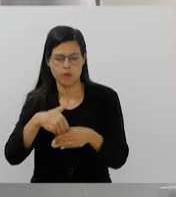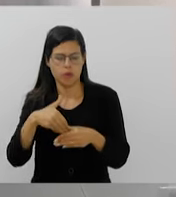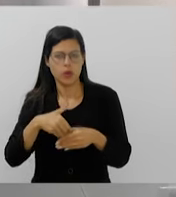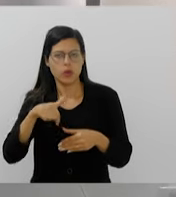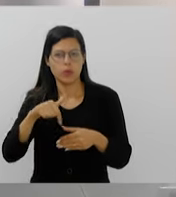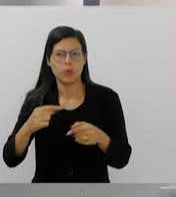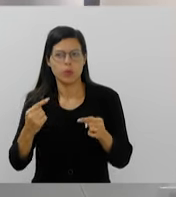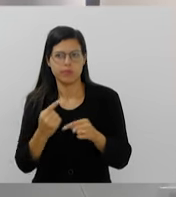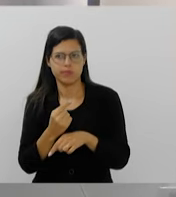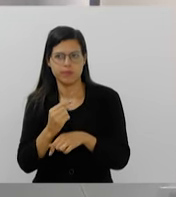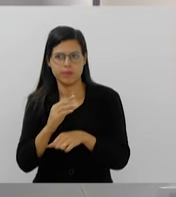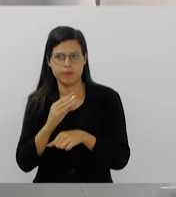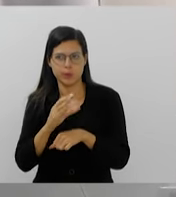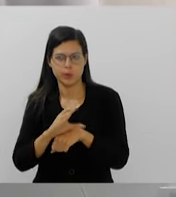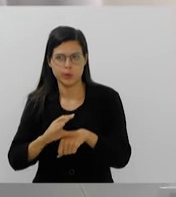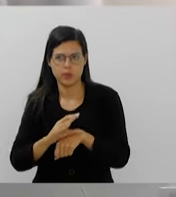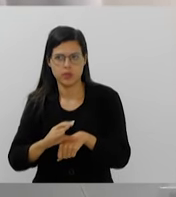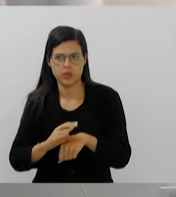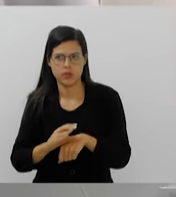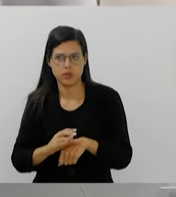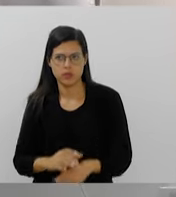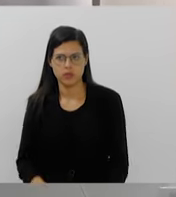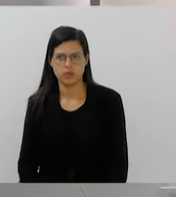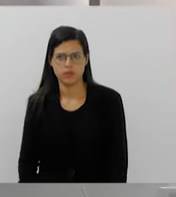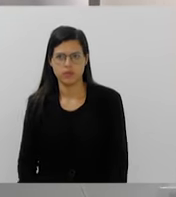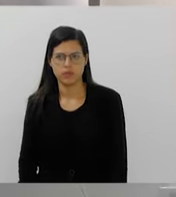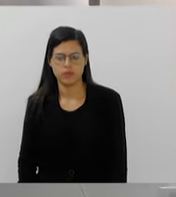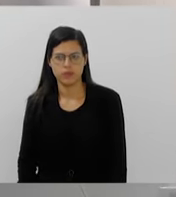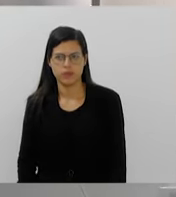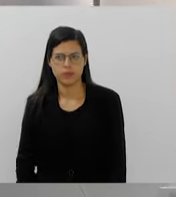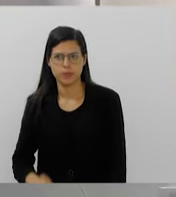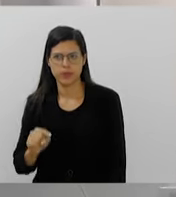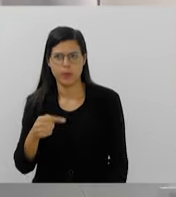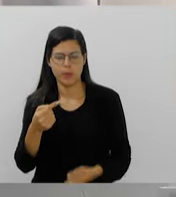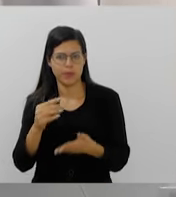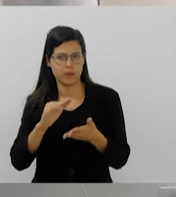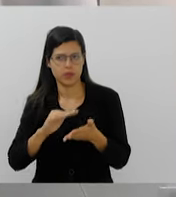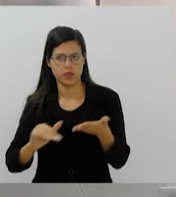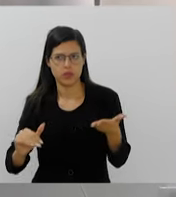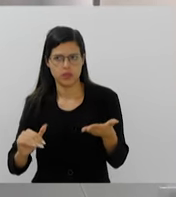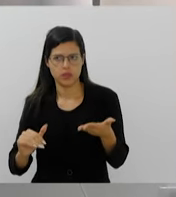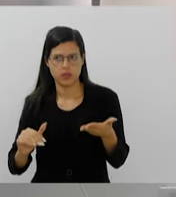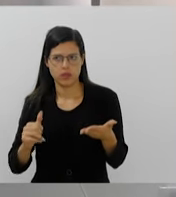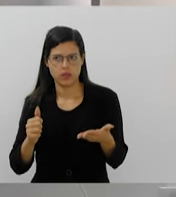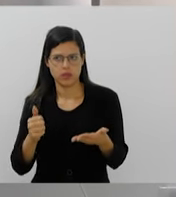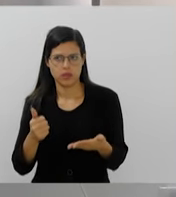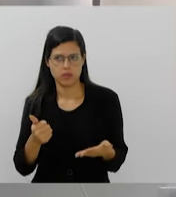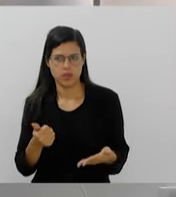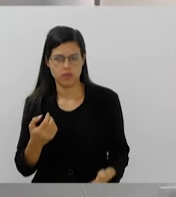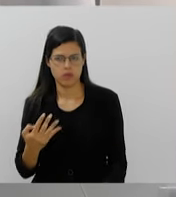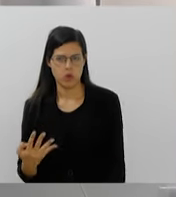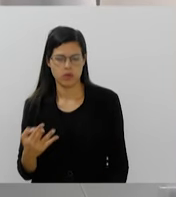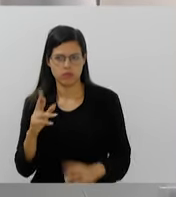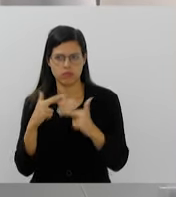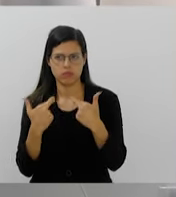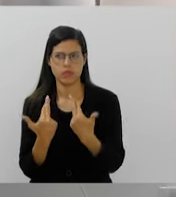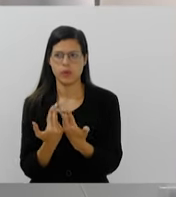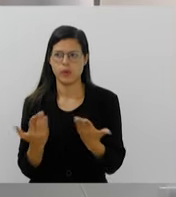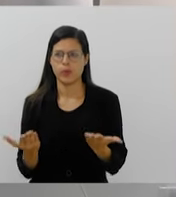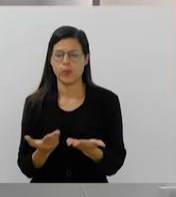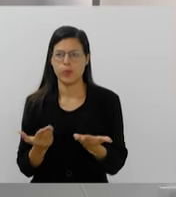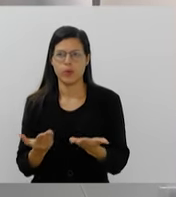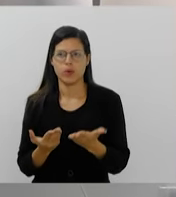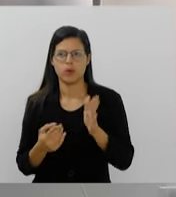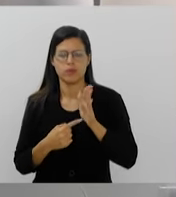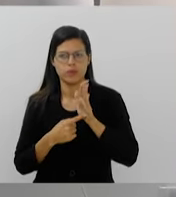constitucionalidade. Depois foi retirado na 14ª reunião. E agora apresentado